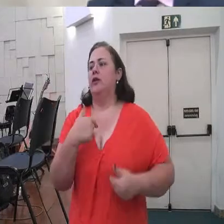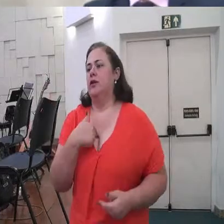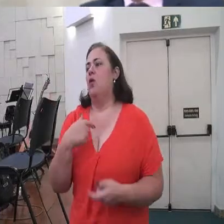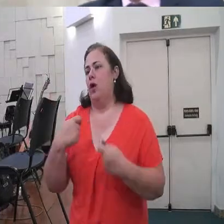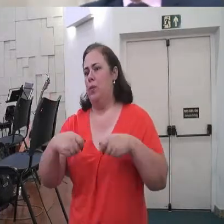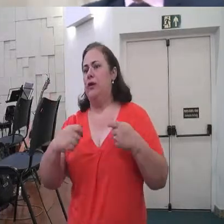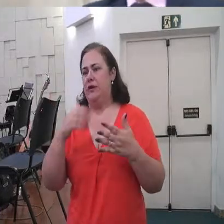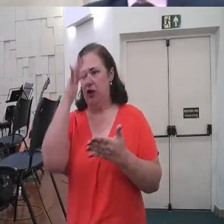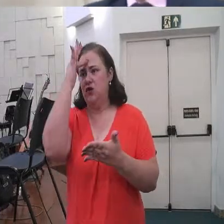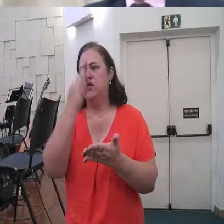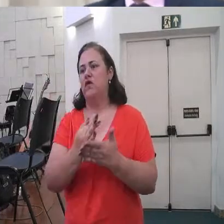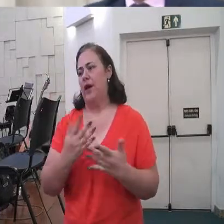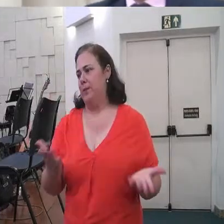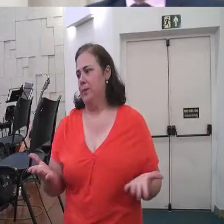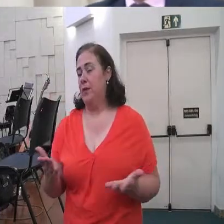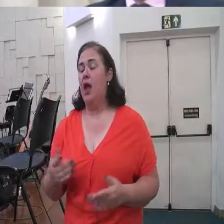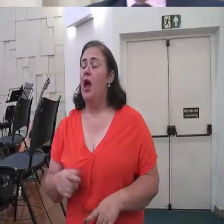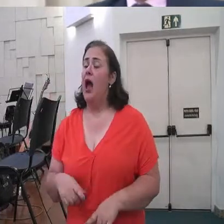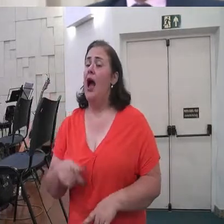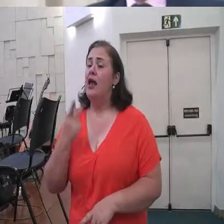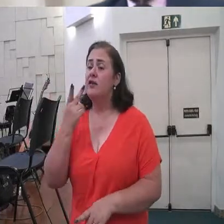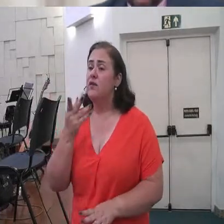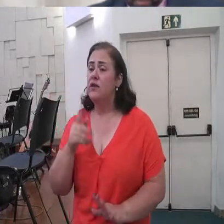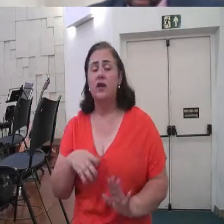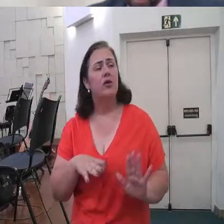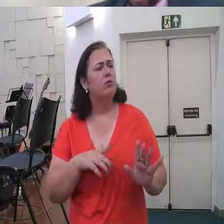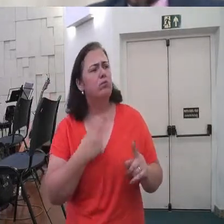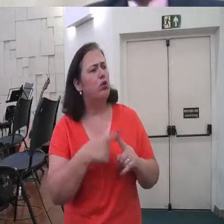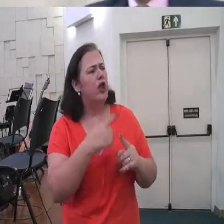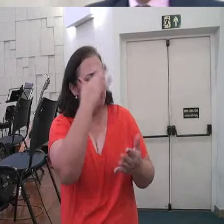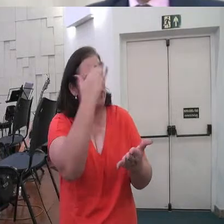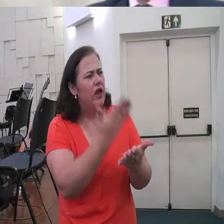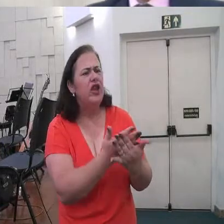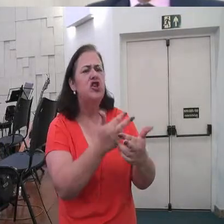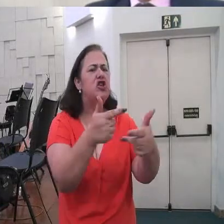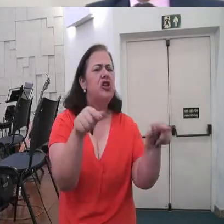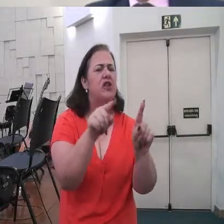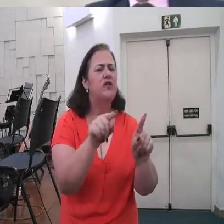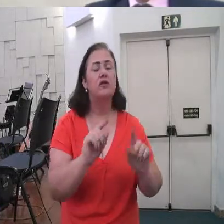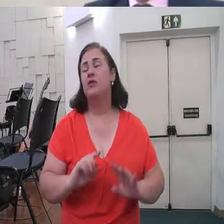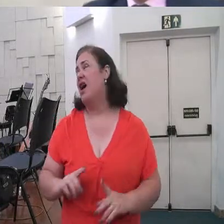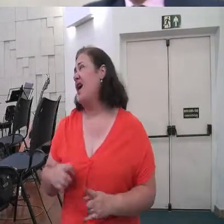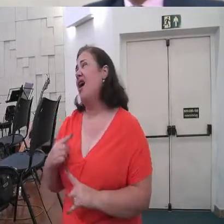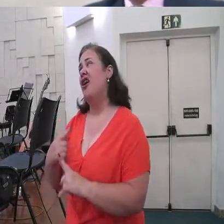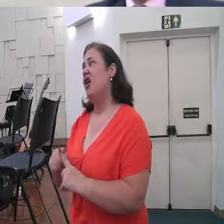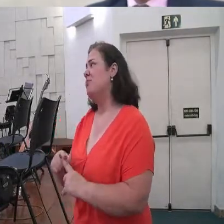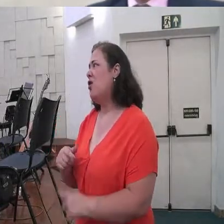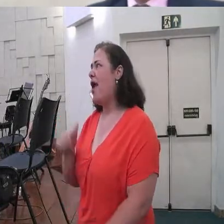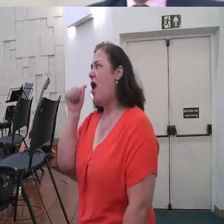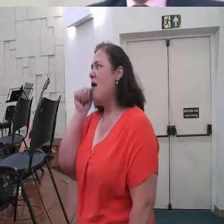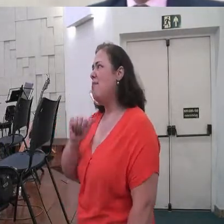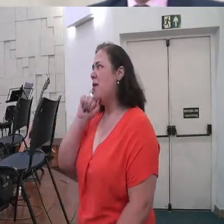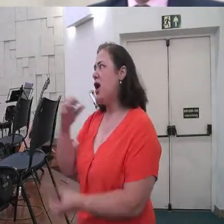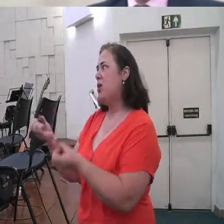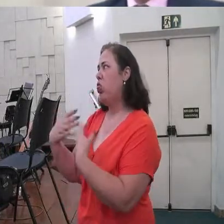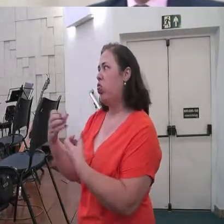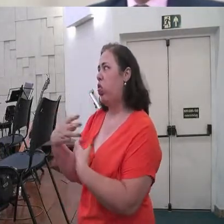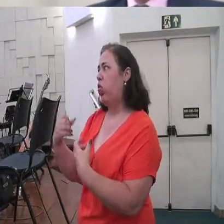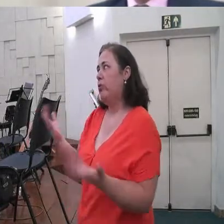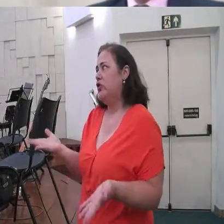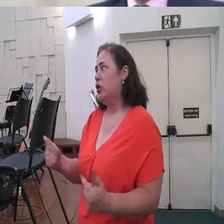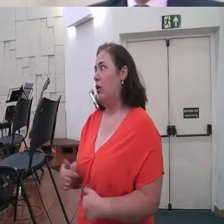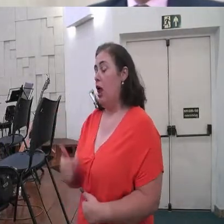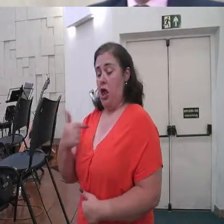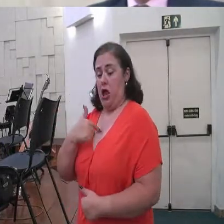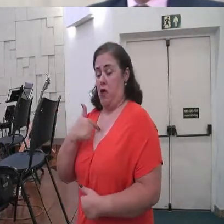disse? Porque meu pai ensinou, porque minha mãe ensinou. E eu não quero de maneira nenhuma ser o elo fraco da corrente, eu não vou